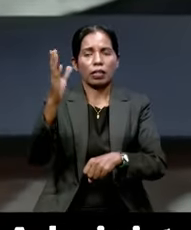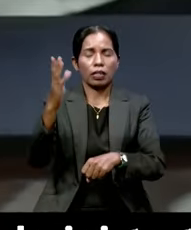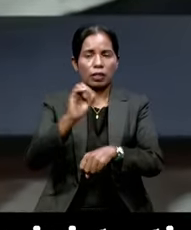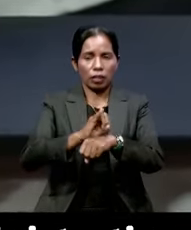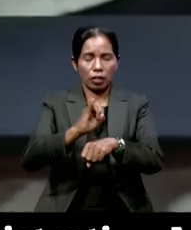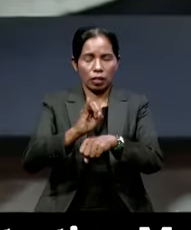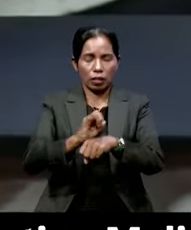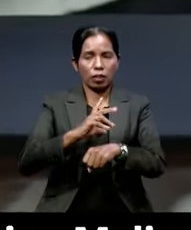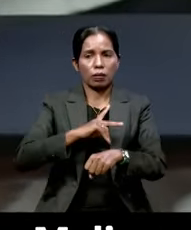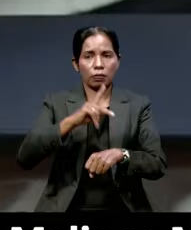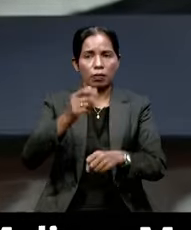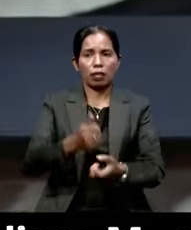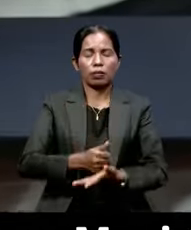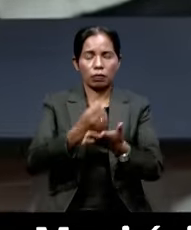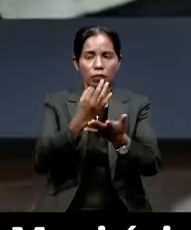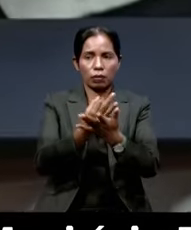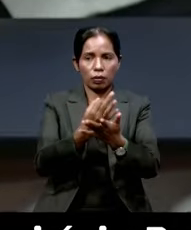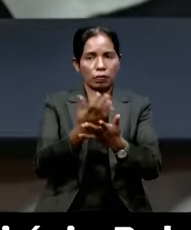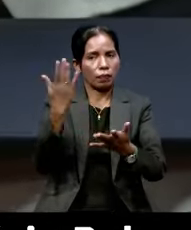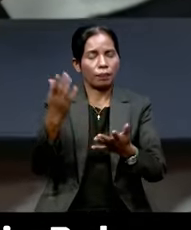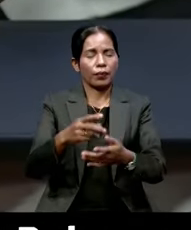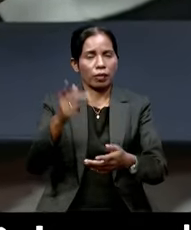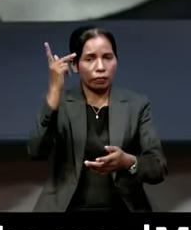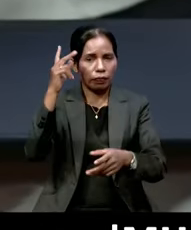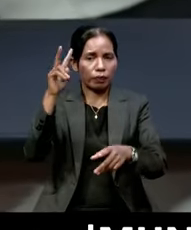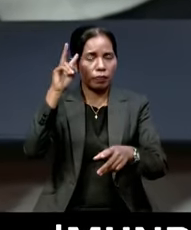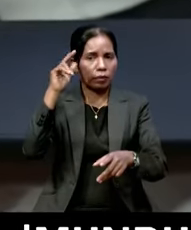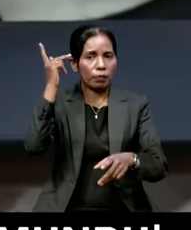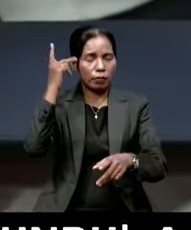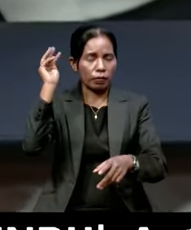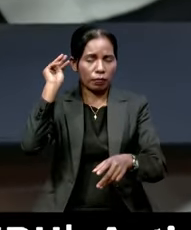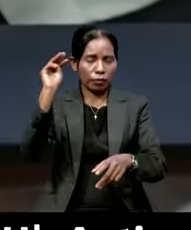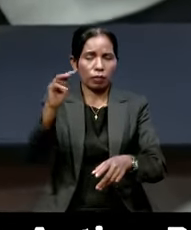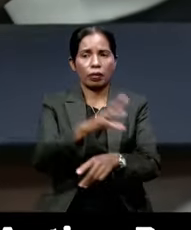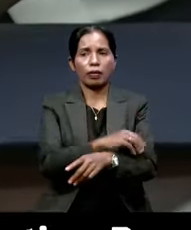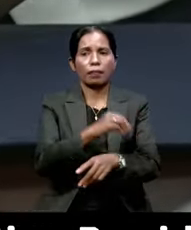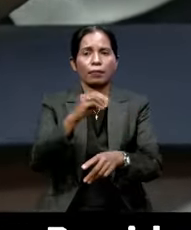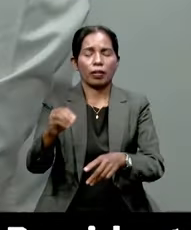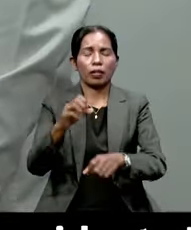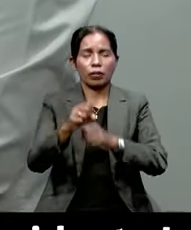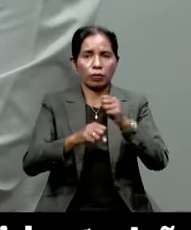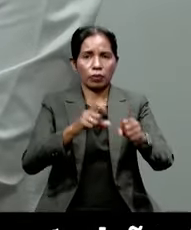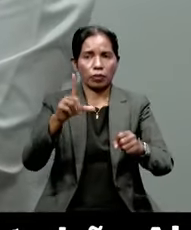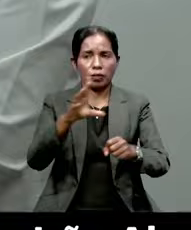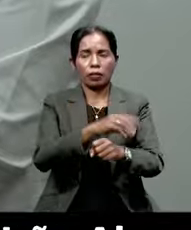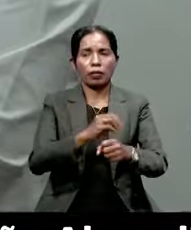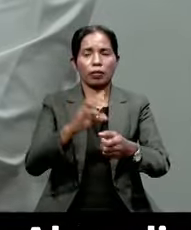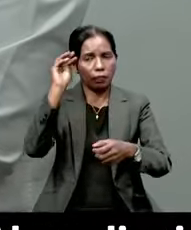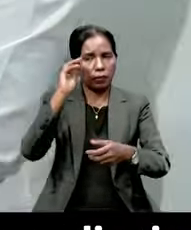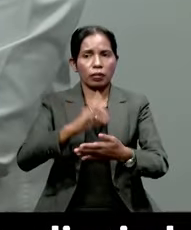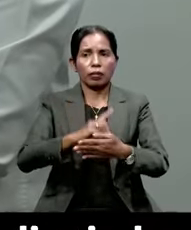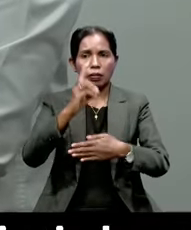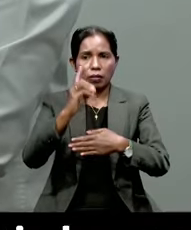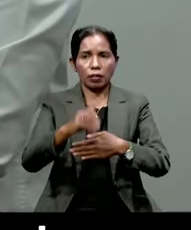onde apoia o fundo para construção refere. Vice-primeiro-ministro, ministro coordenador para assunto social, ministro de desenvolvimento rural,